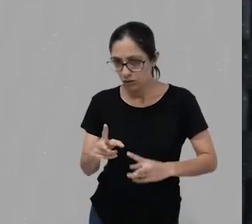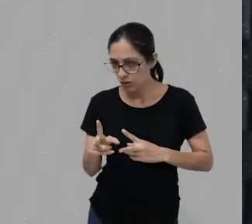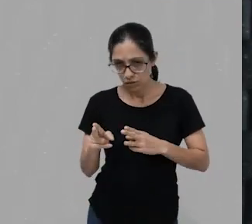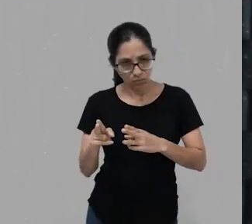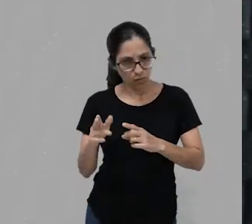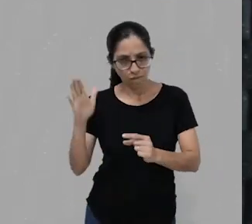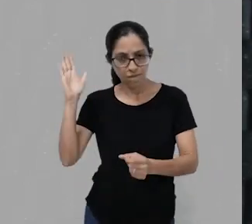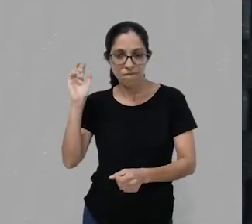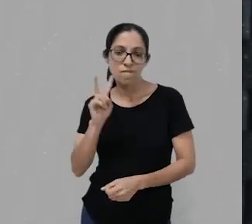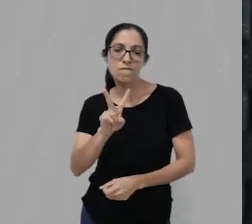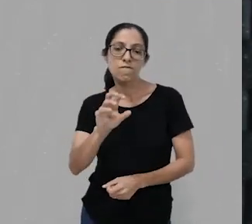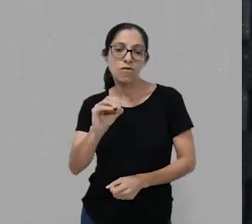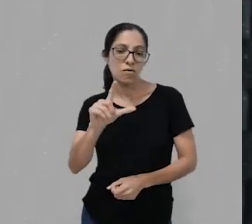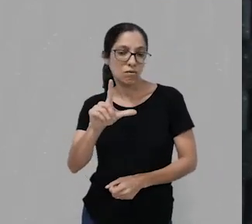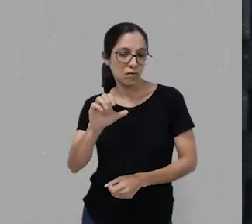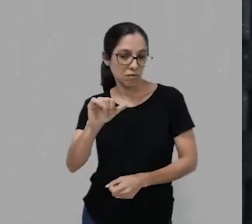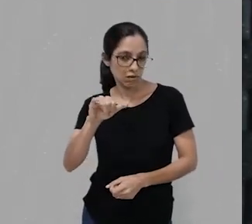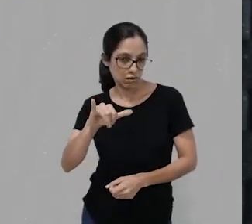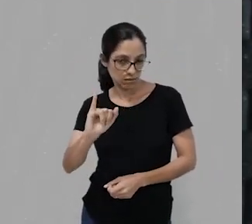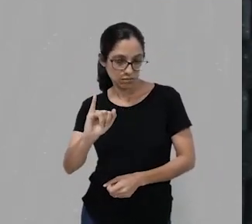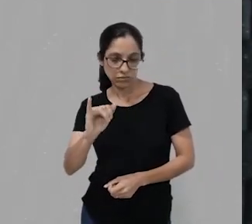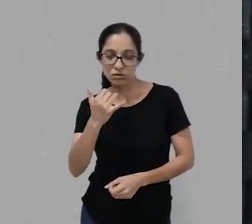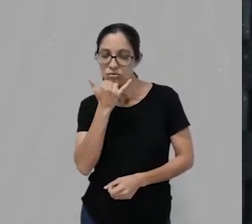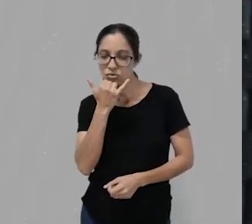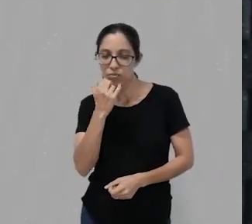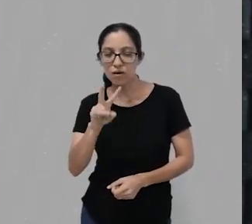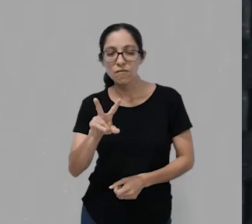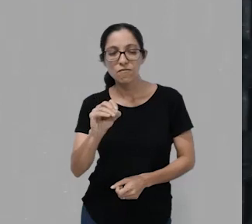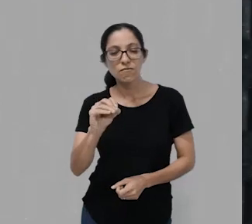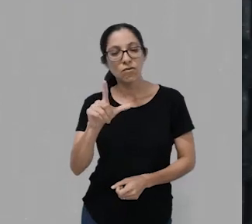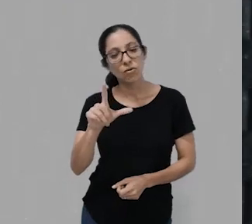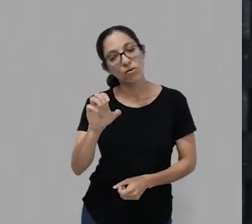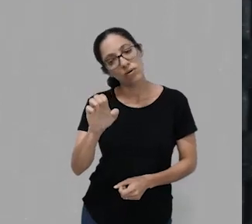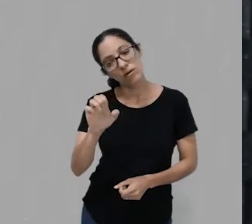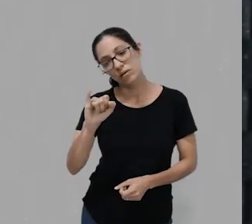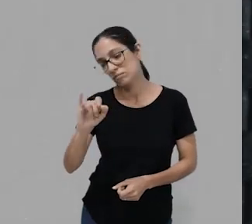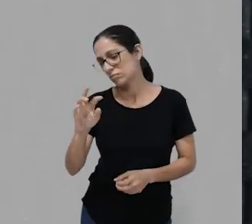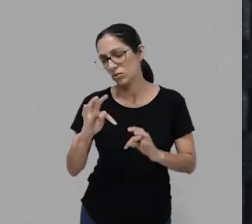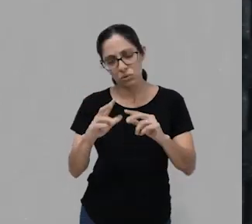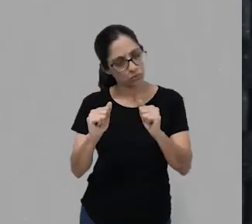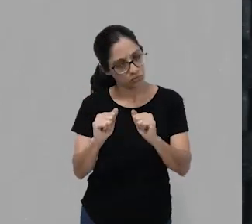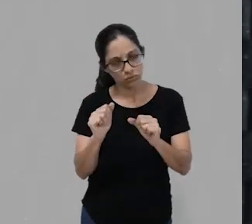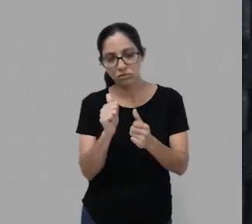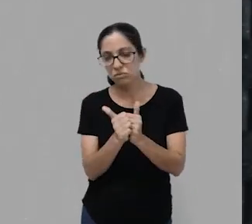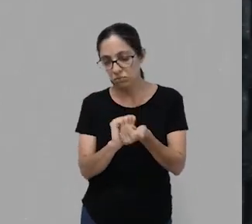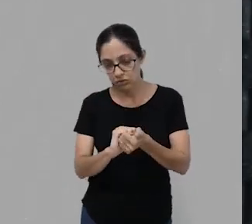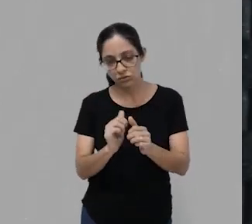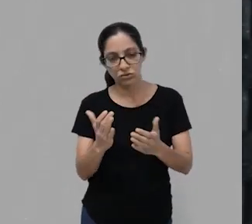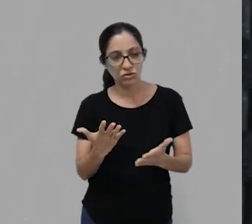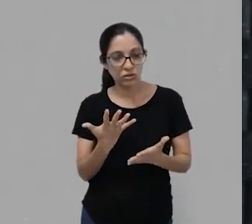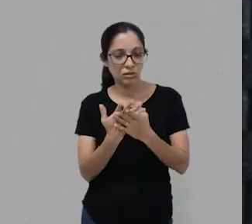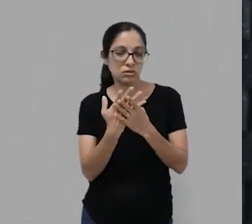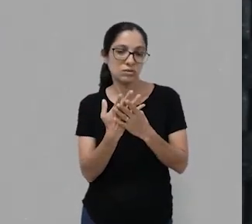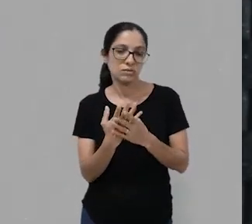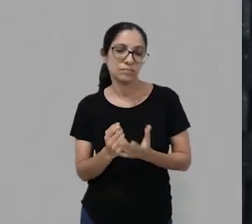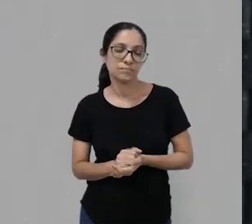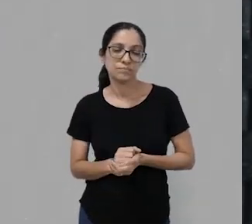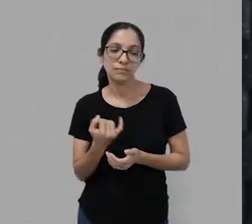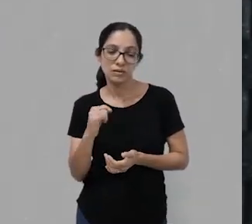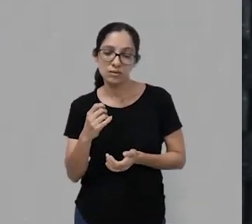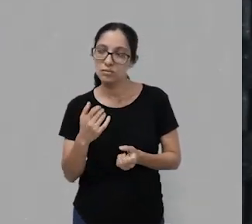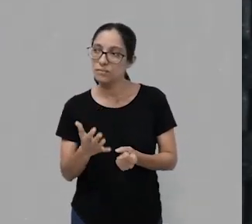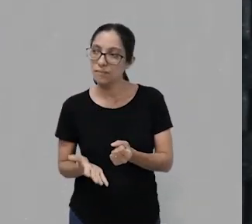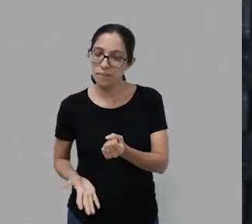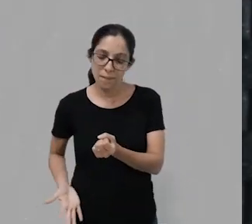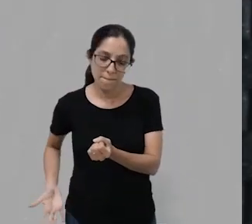voleibol, galera. No voleibol. Aqui no badminton também funciona, para todos os esportes de rede. Se eu golpeio a volante, a peteca,